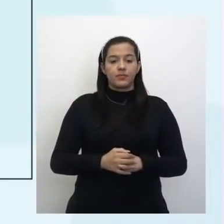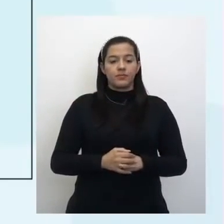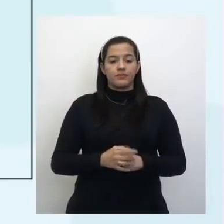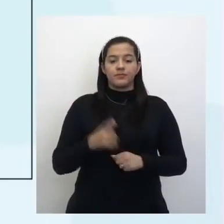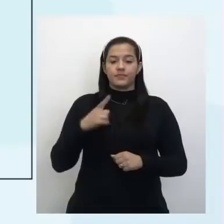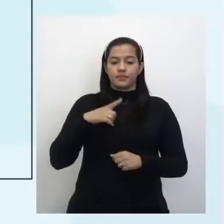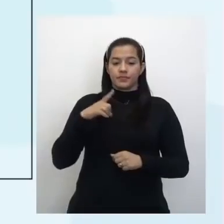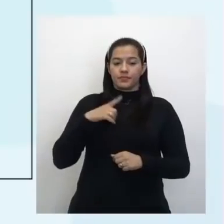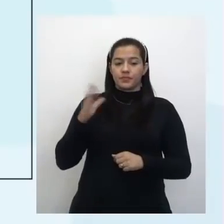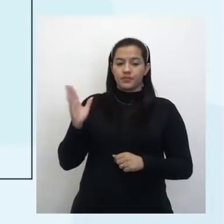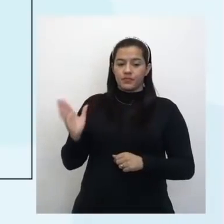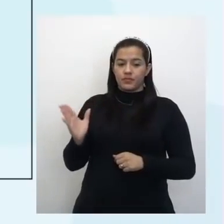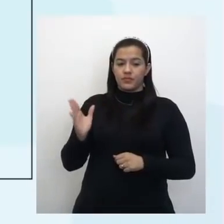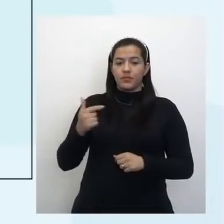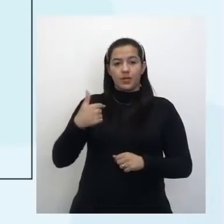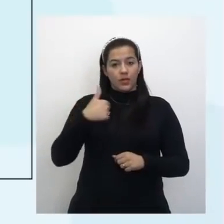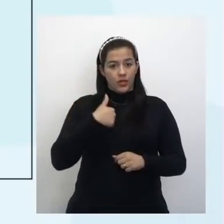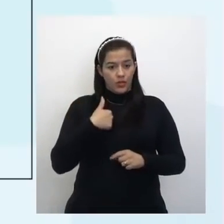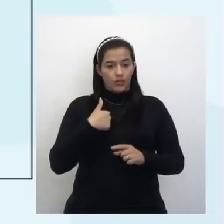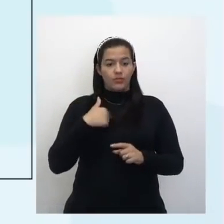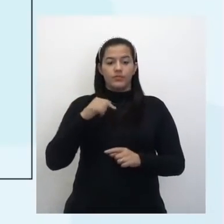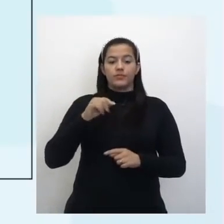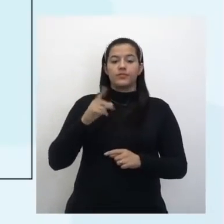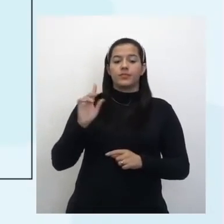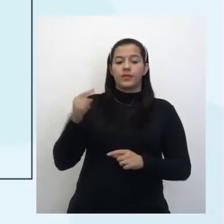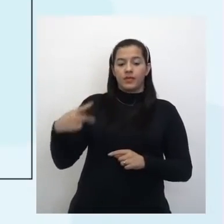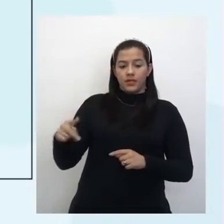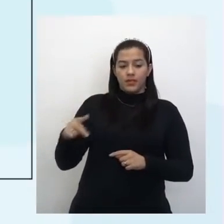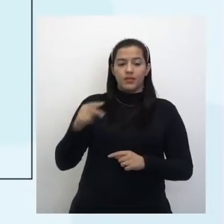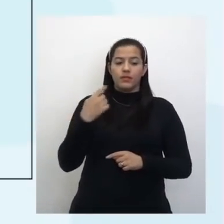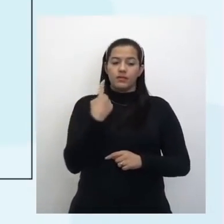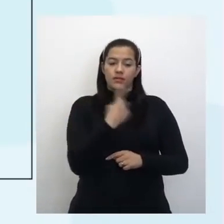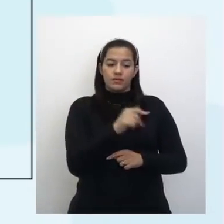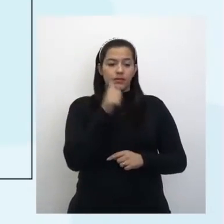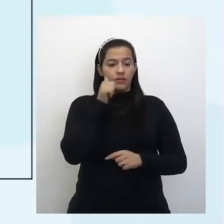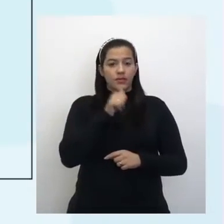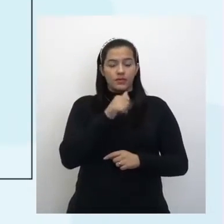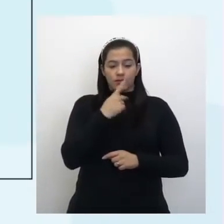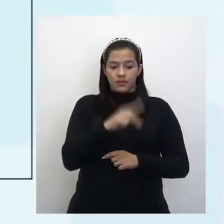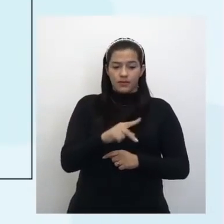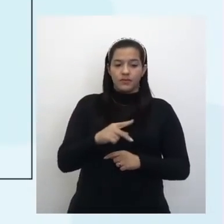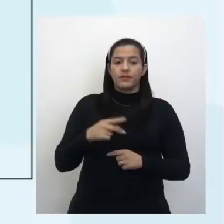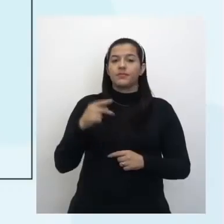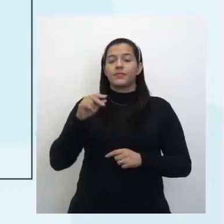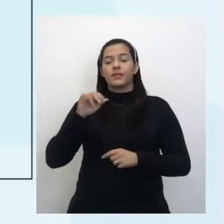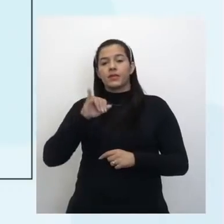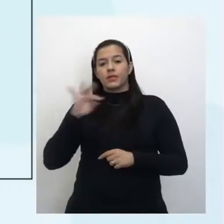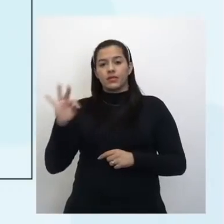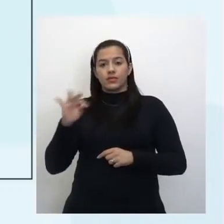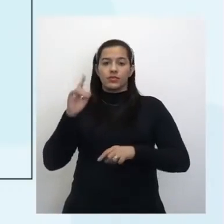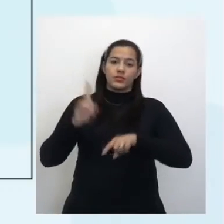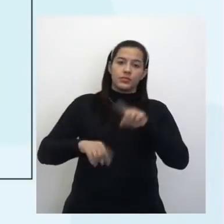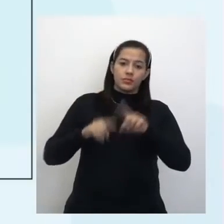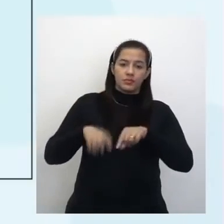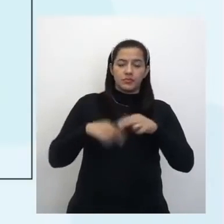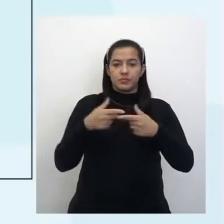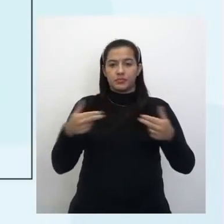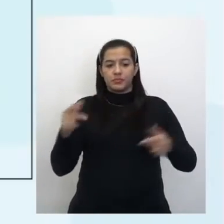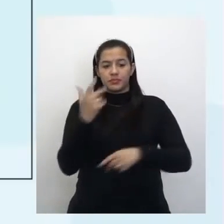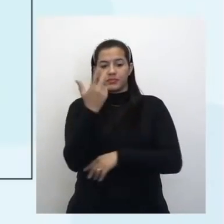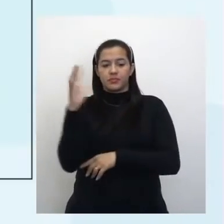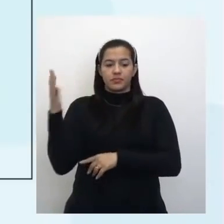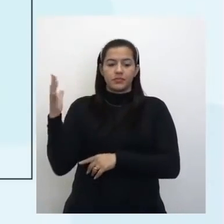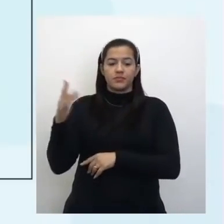uai que já deu e ele se ela é tipo pode ajuda para coisa animais Fernando natureza ue